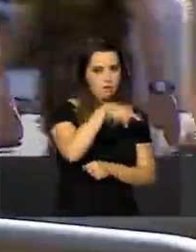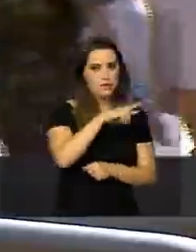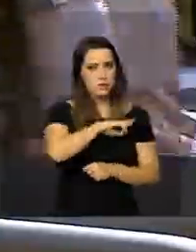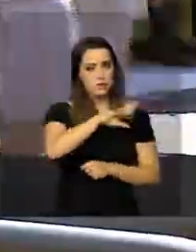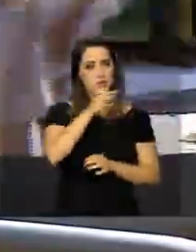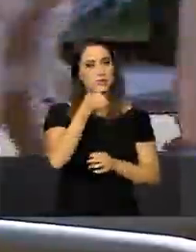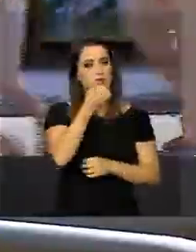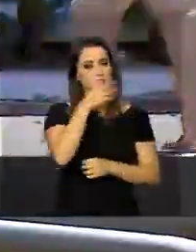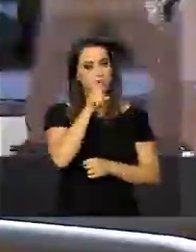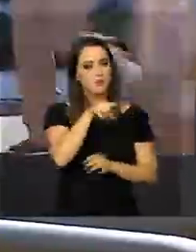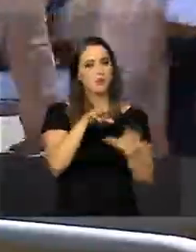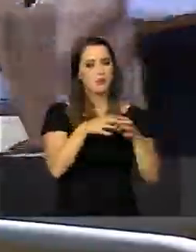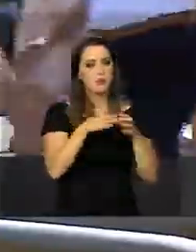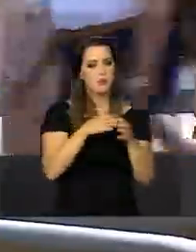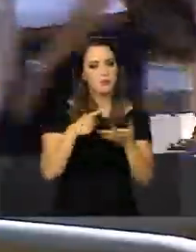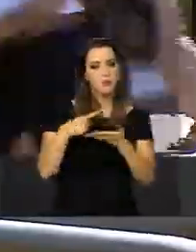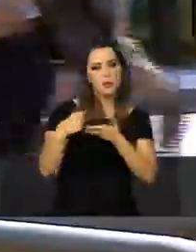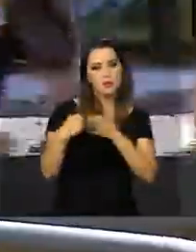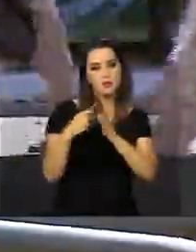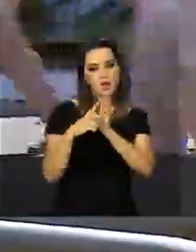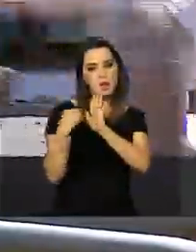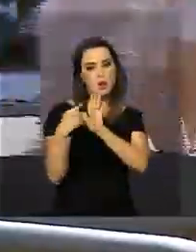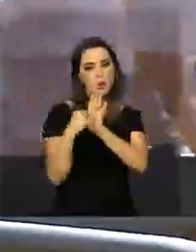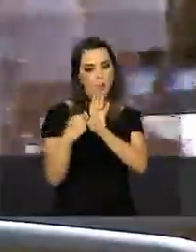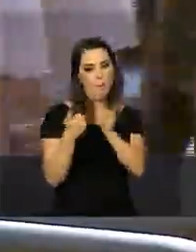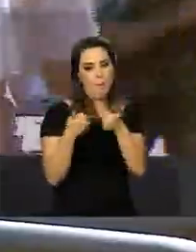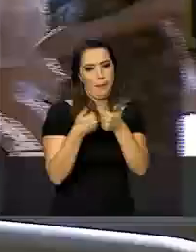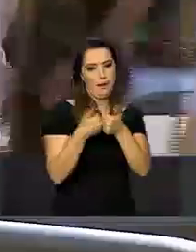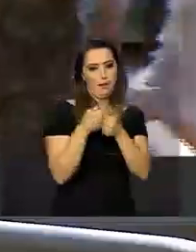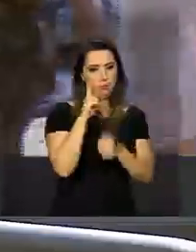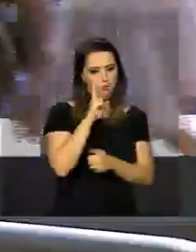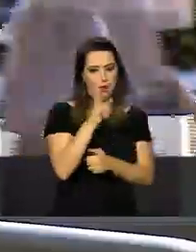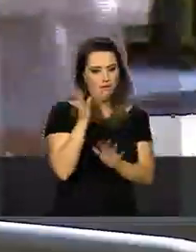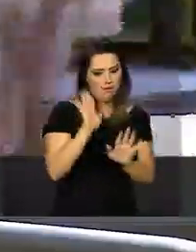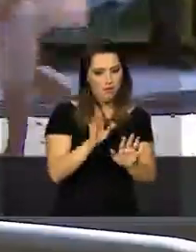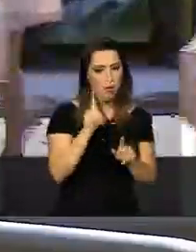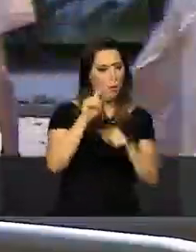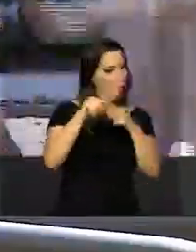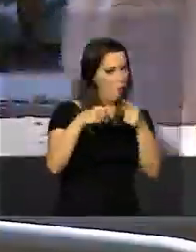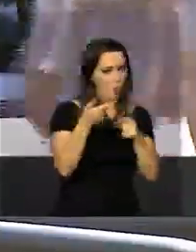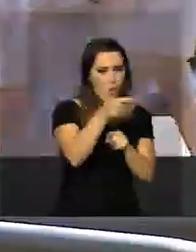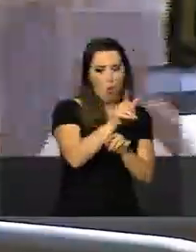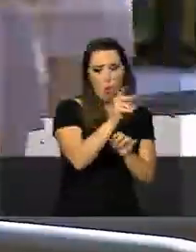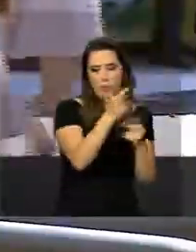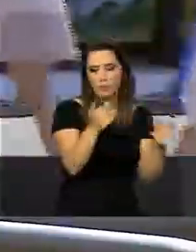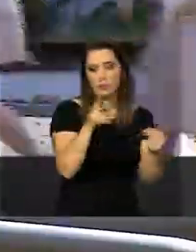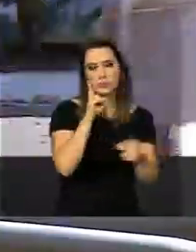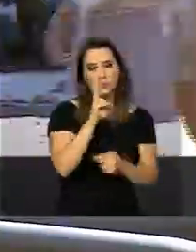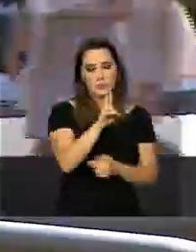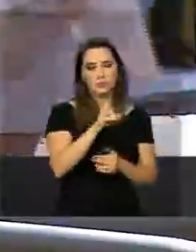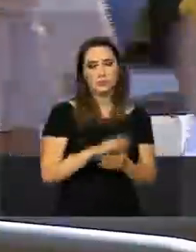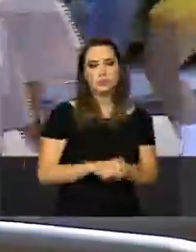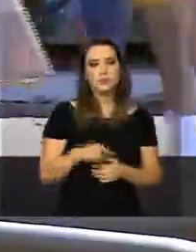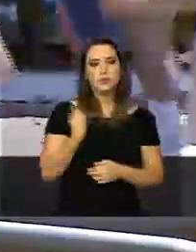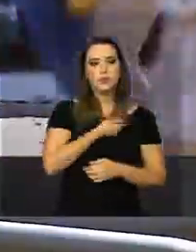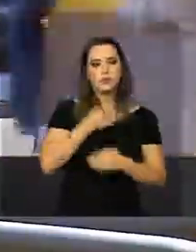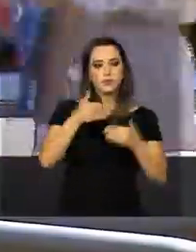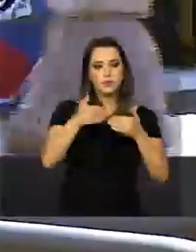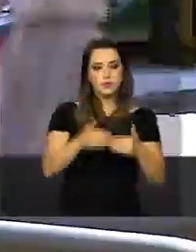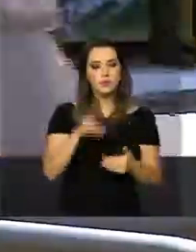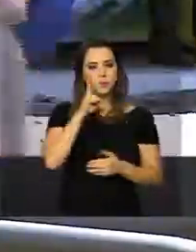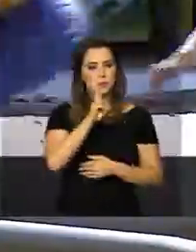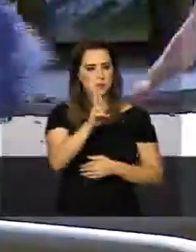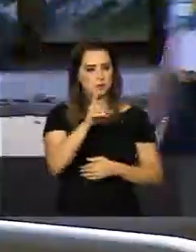Fuzileiros Navais. Ela tá saindo aqui, daqui de frente do Palácio do Planalto, já tá seguindo, né, Roberto? Pois é, como nós estamos aqui nessa posição, nós